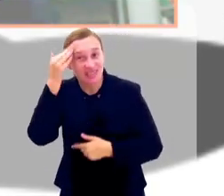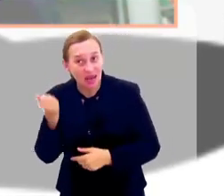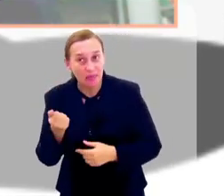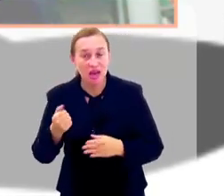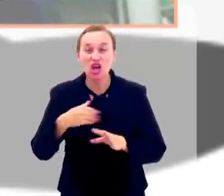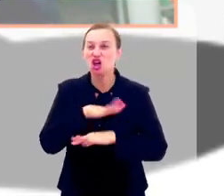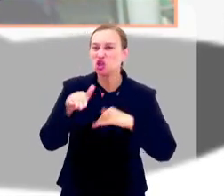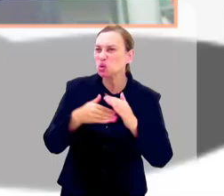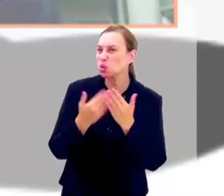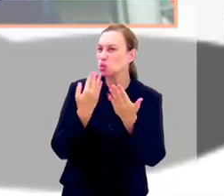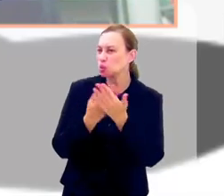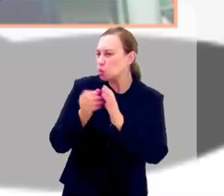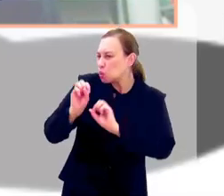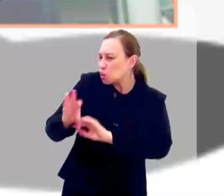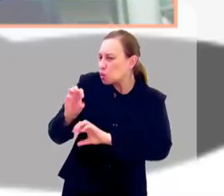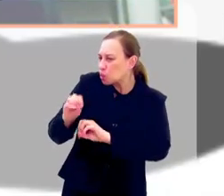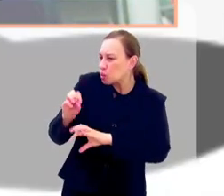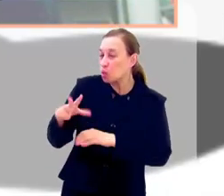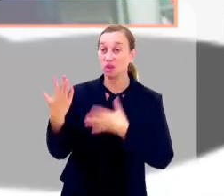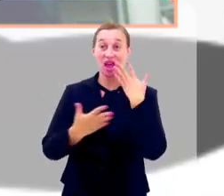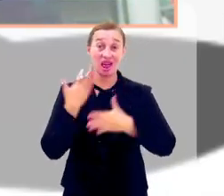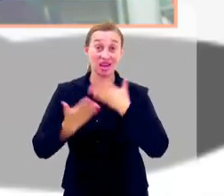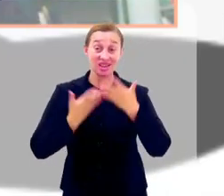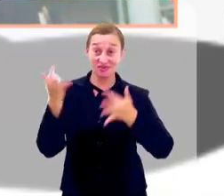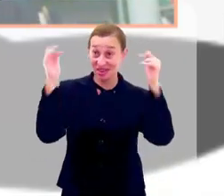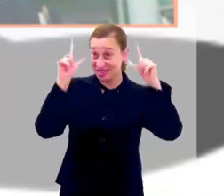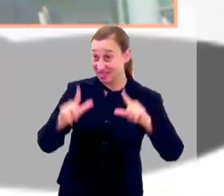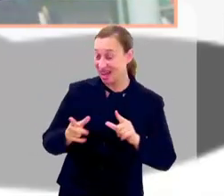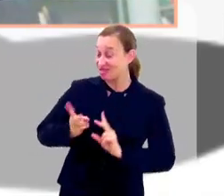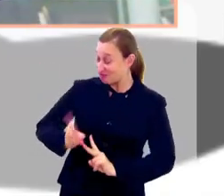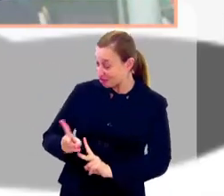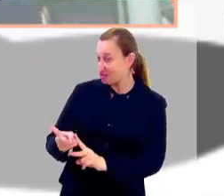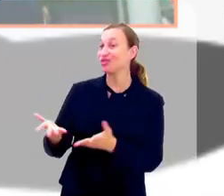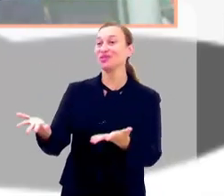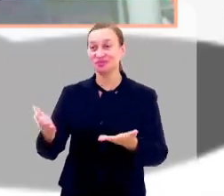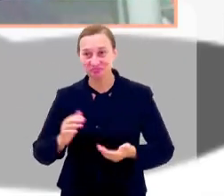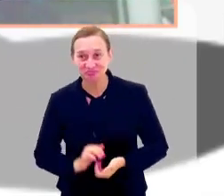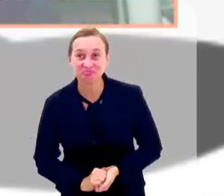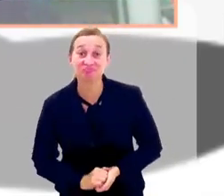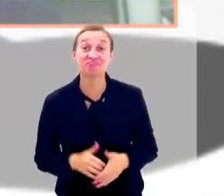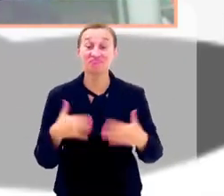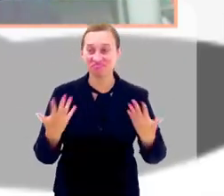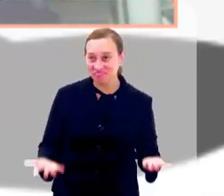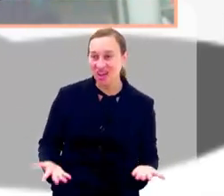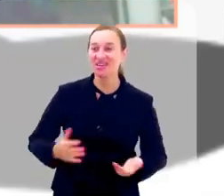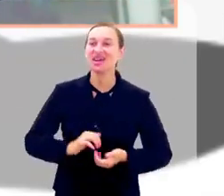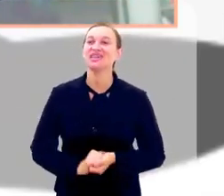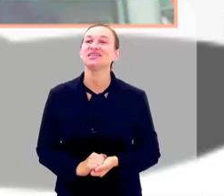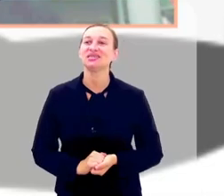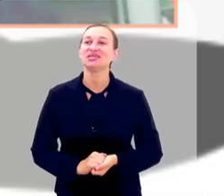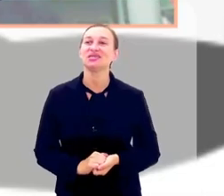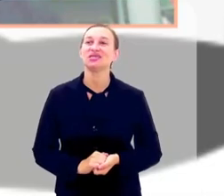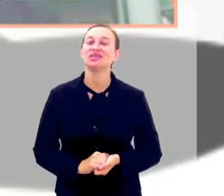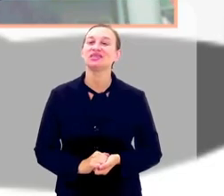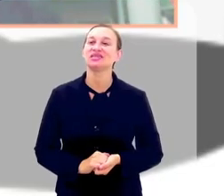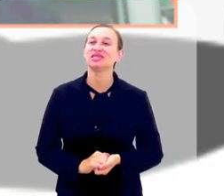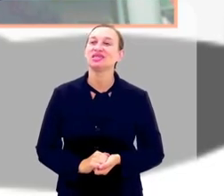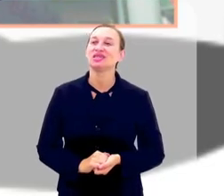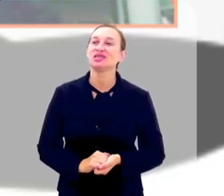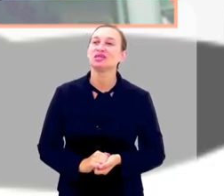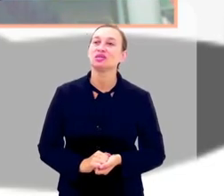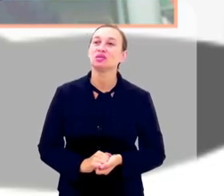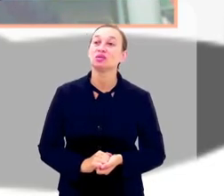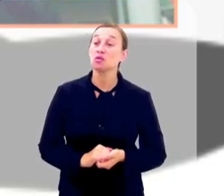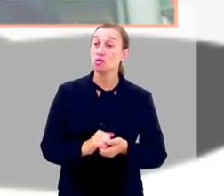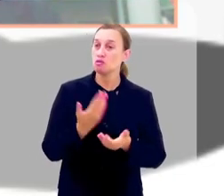essa aula, esse banho que você está nos dando de alegria e felicidade. Muito obrigada. Vai com tudo. Então, olha só, tem um... Se a gente pega,